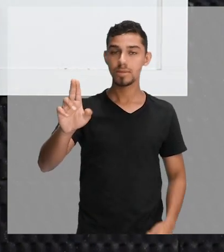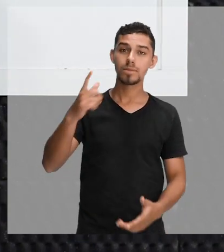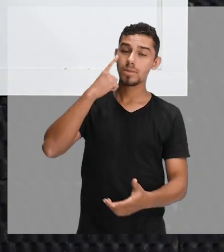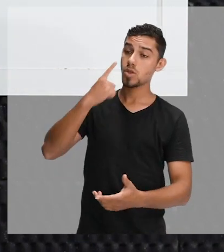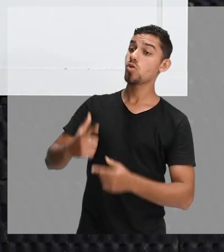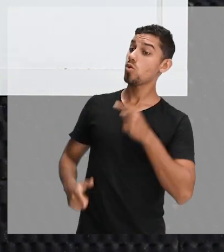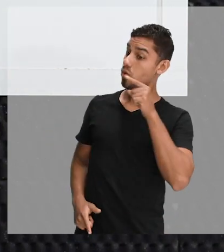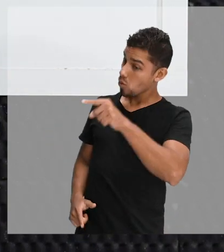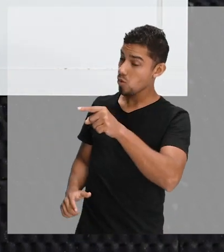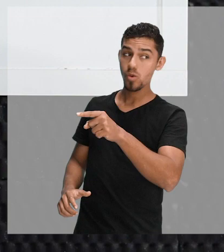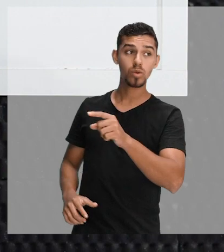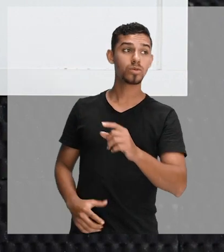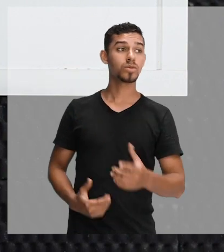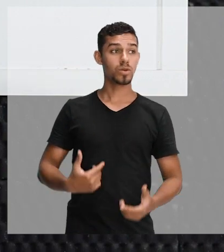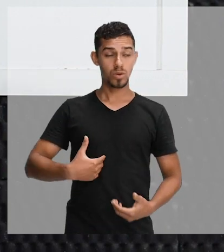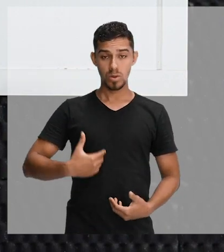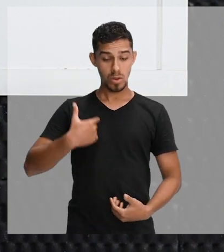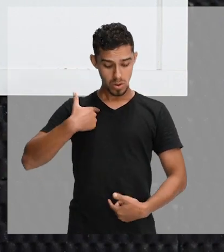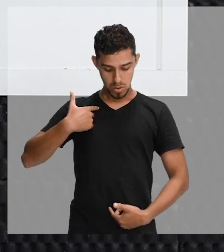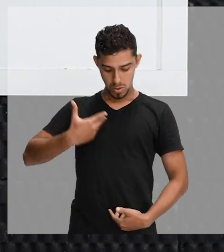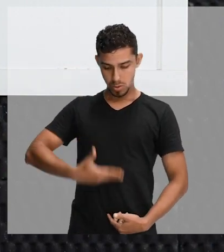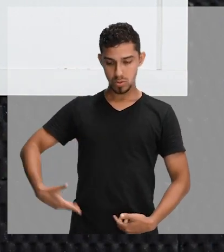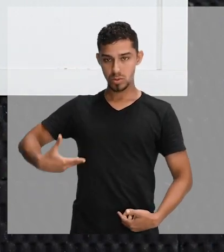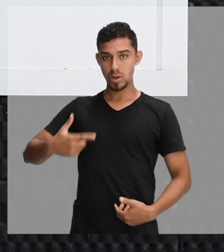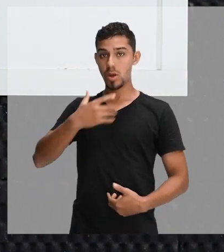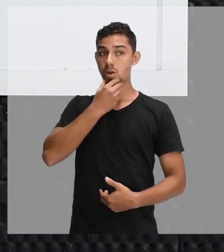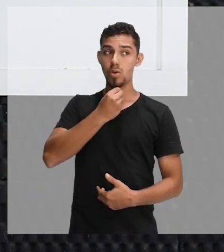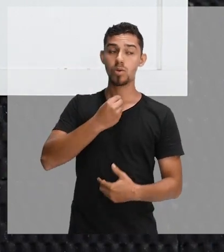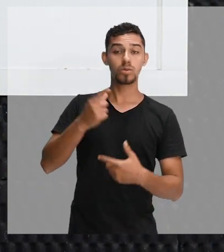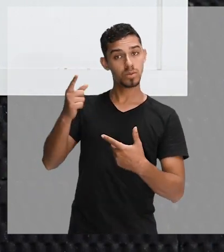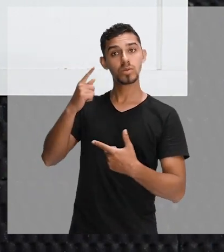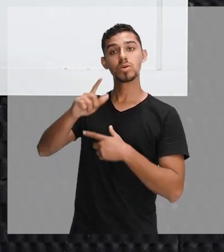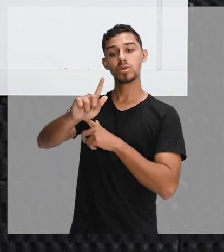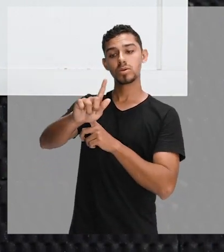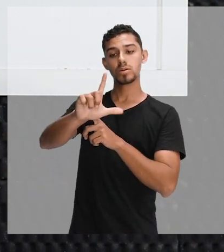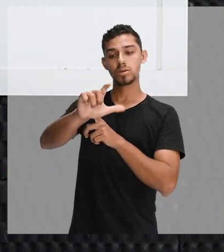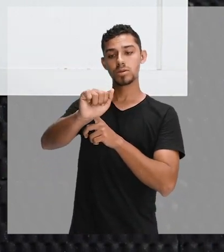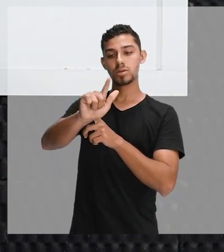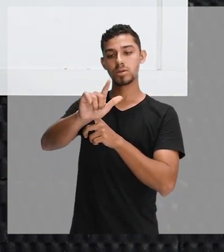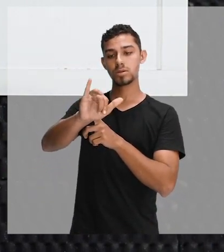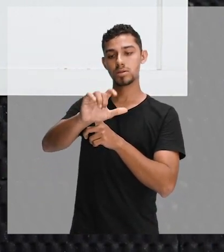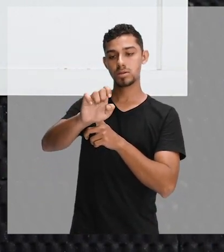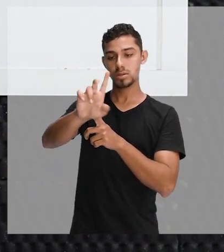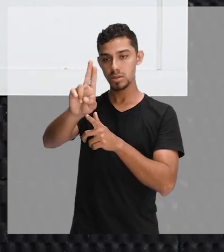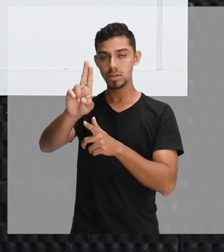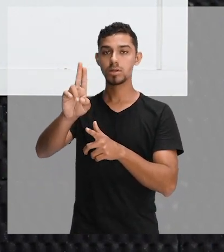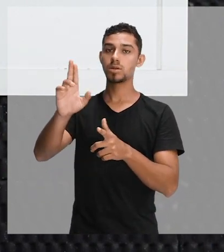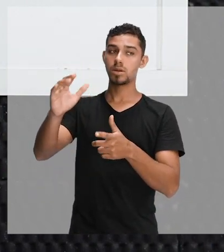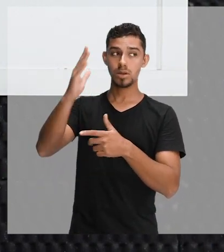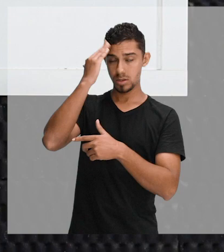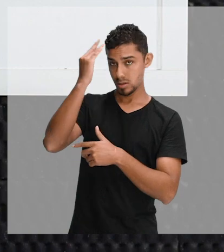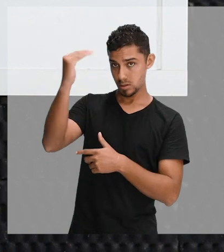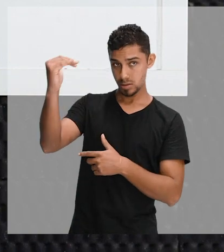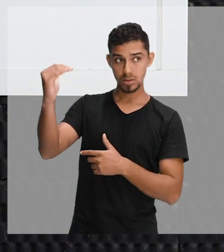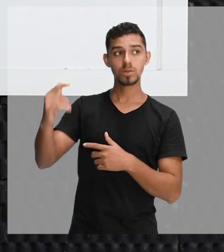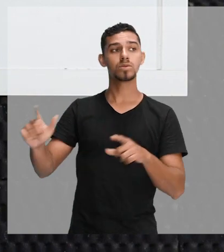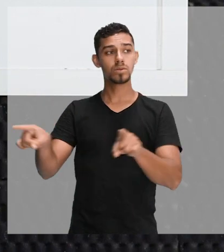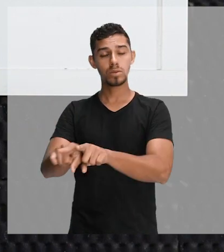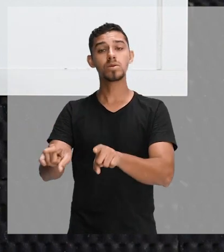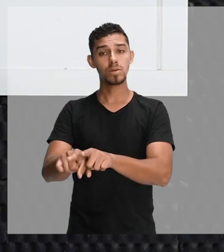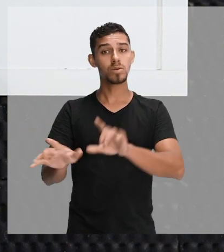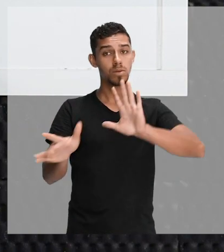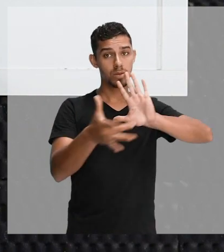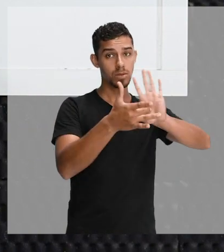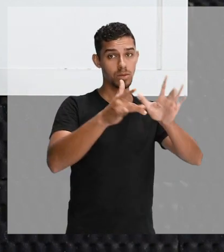o Galileu também aqui, ó, lembra do Galileu? Tem um Galileu também muito famoso na história, né? Olha só, o Galileu, tá aqui o nome também,